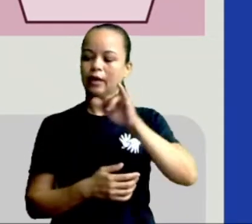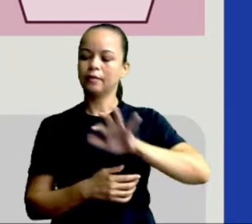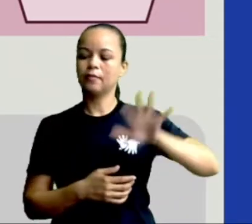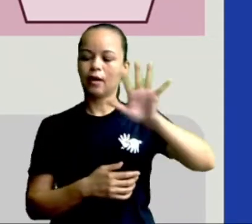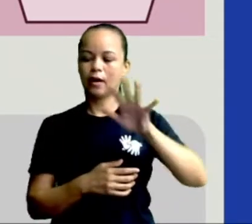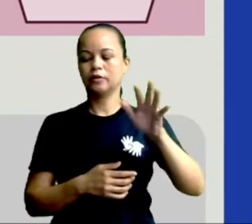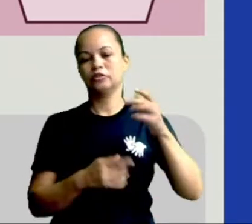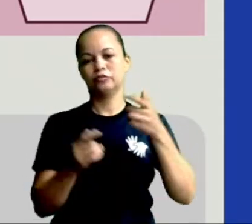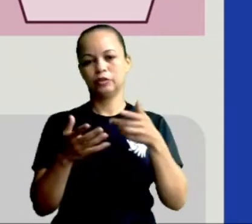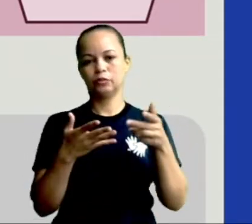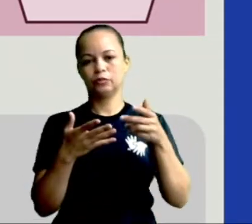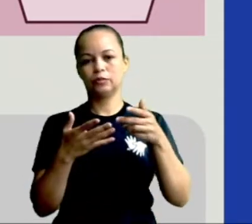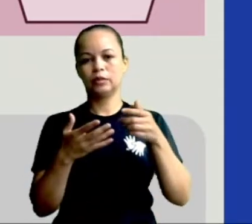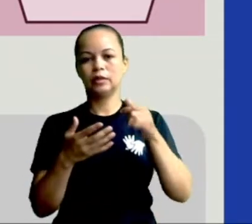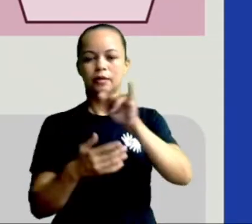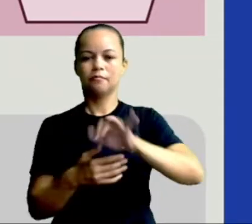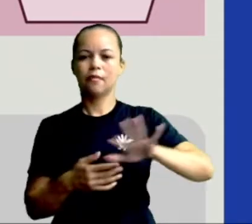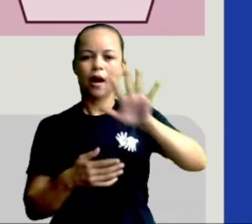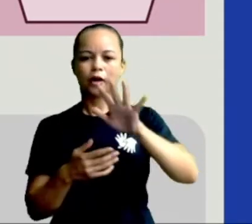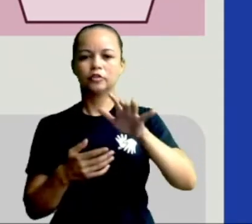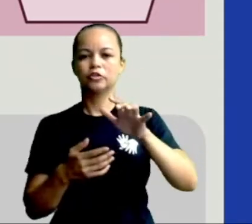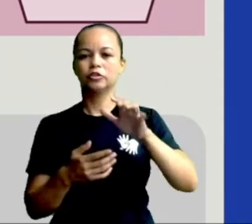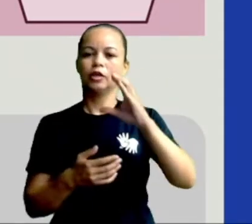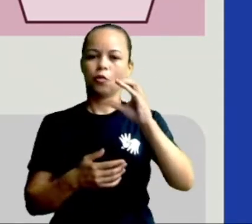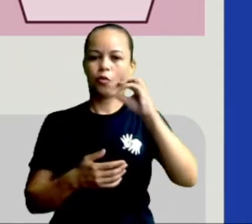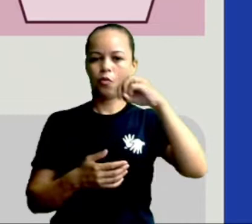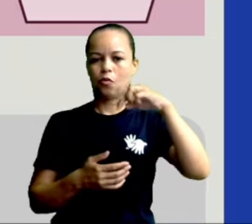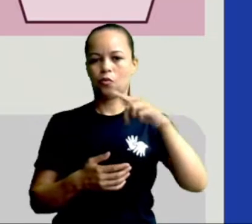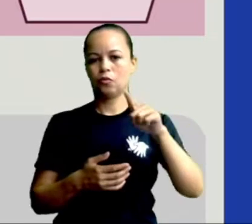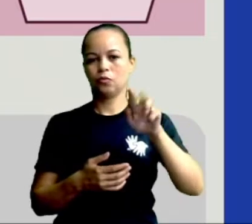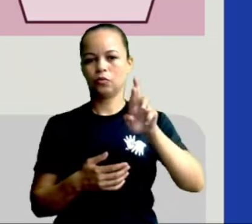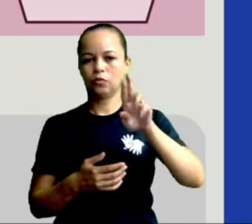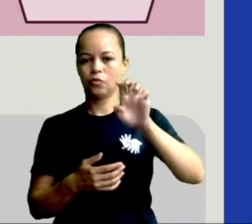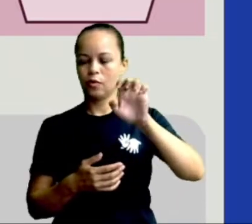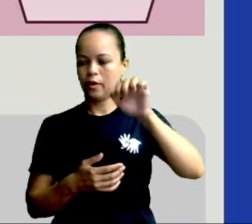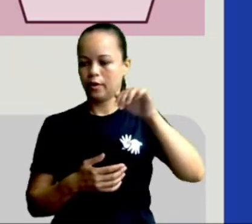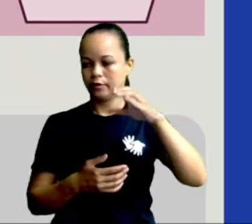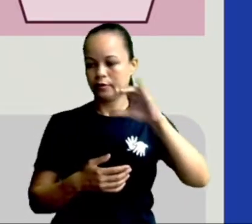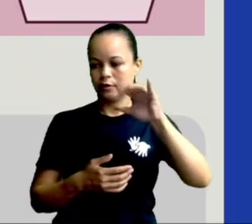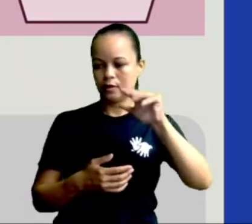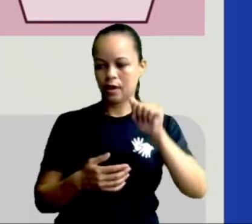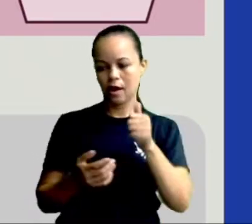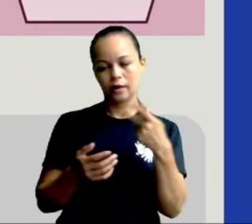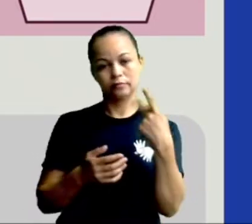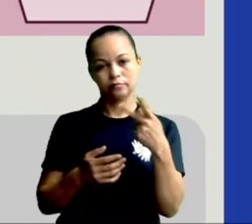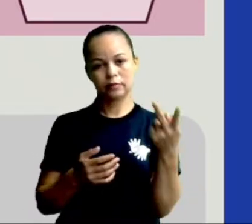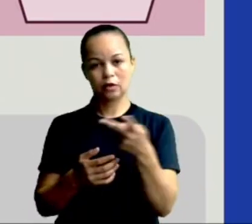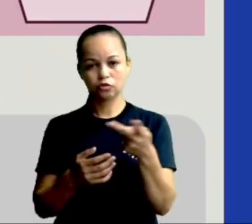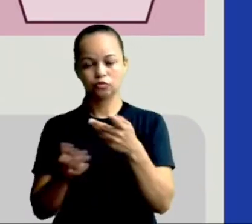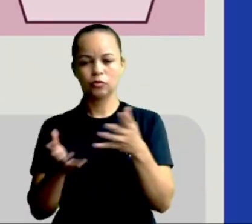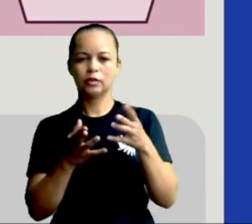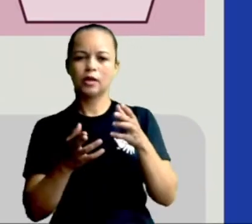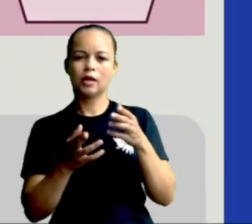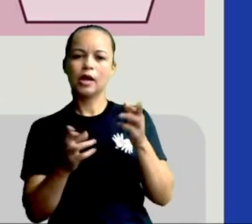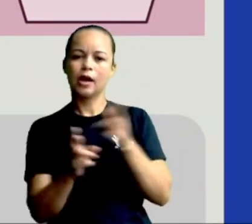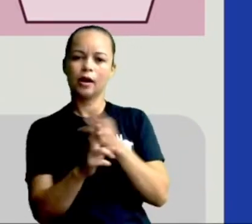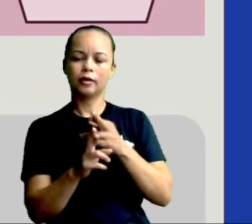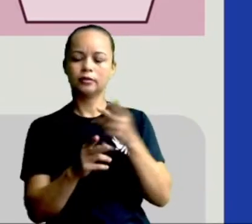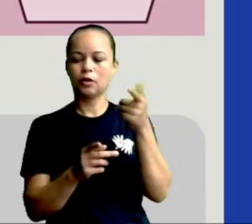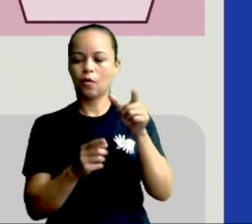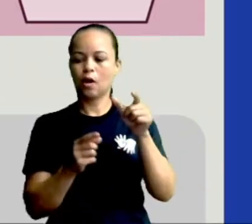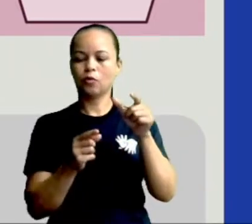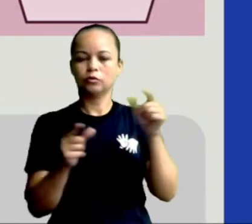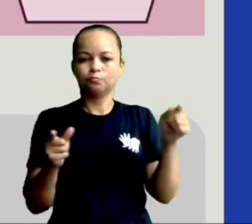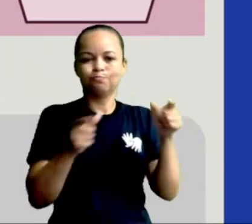não congruente. Ah, professora, mas ela está sozinha, como é que a senhora está fazendo essa relação de não congruência dela em relação às outras duas figuras menores que